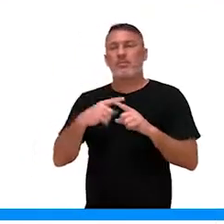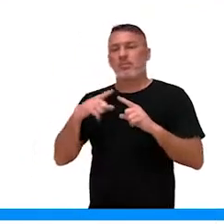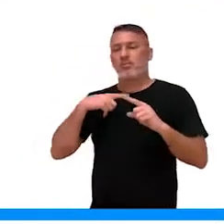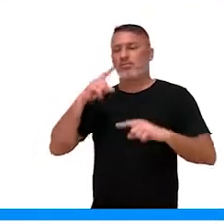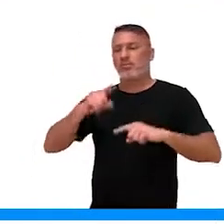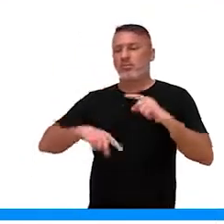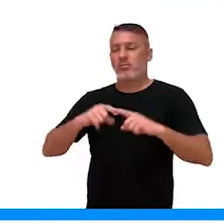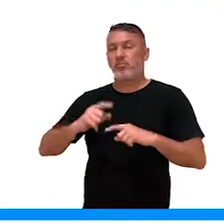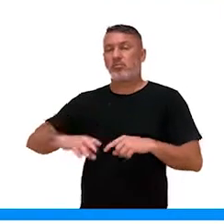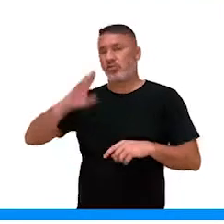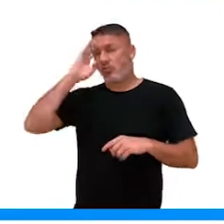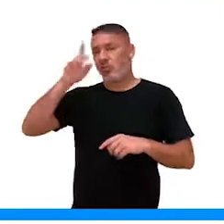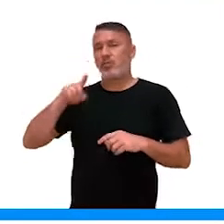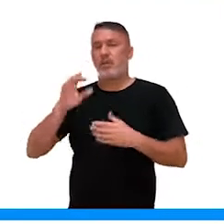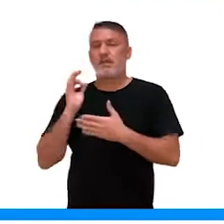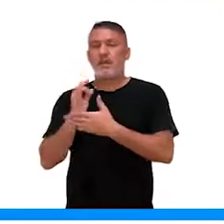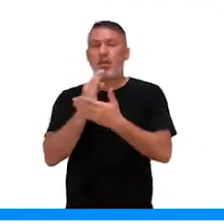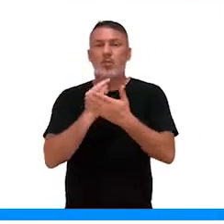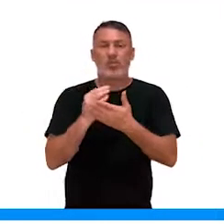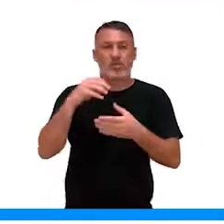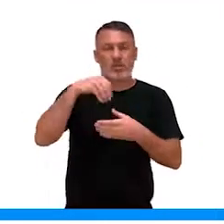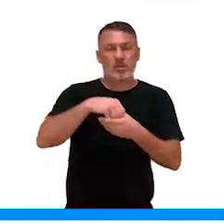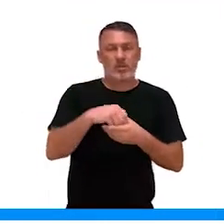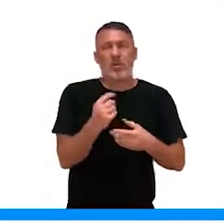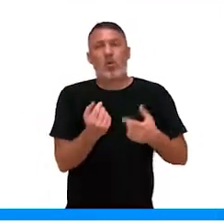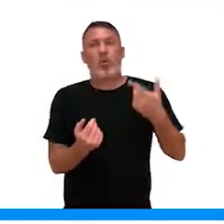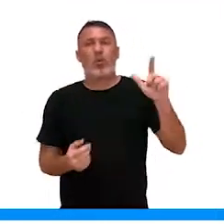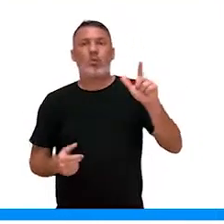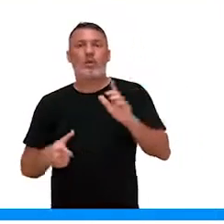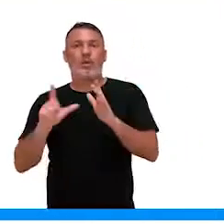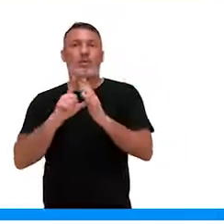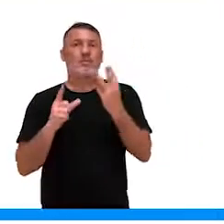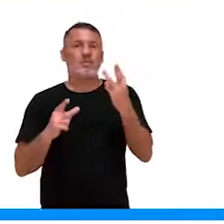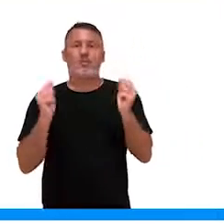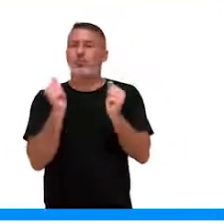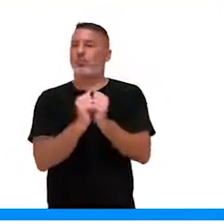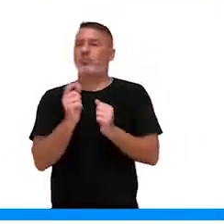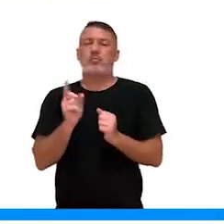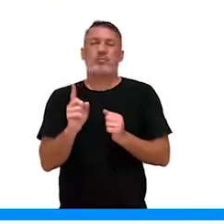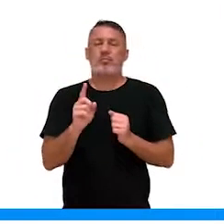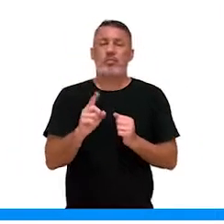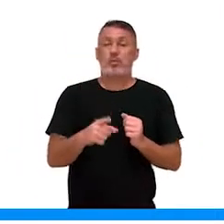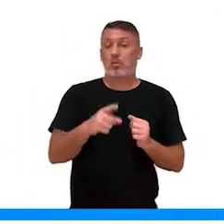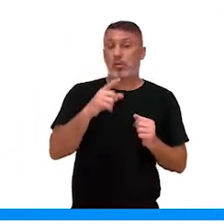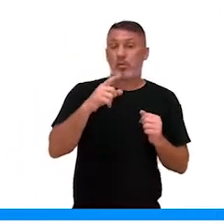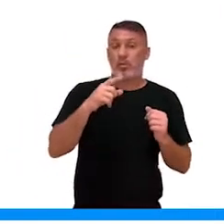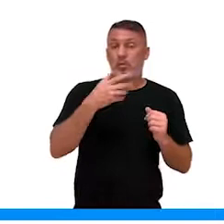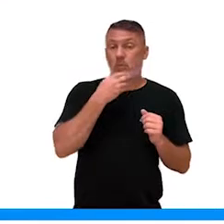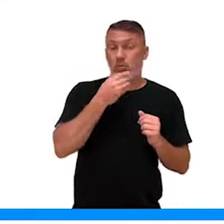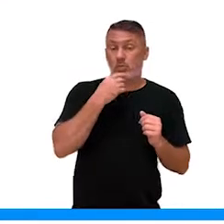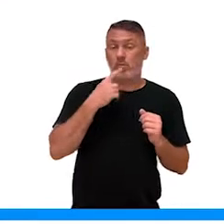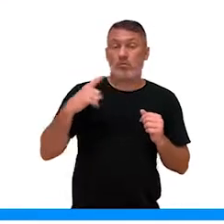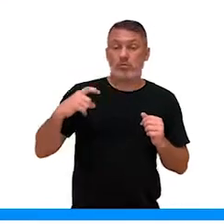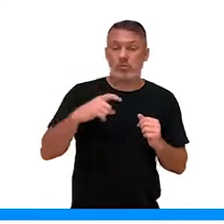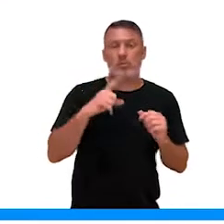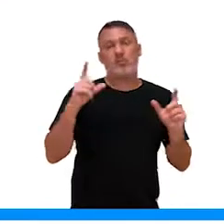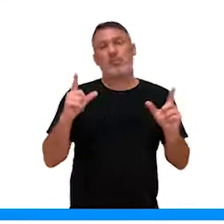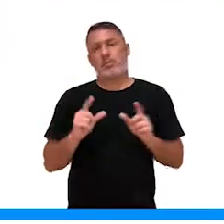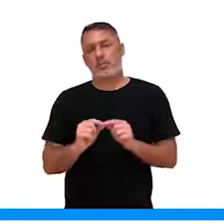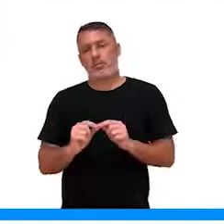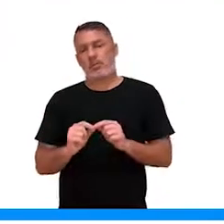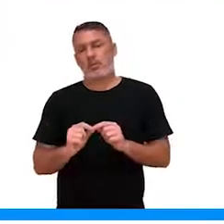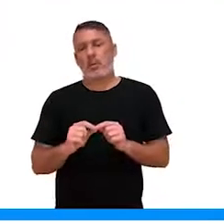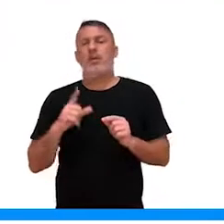As substâncias são todas direcionadas para essa célula e não para as outras 3 que foram formadas juntos, O homem,